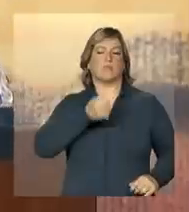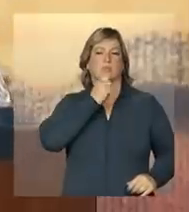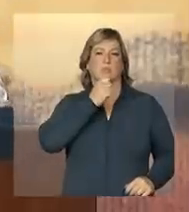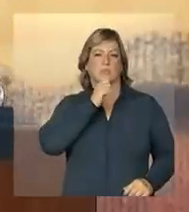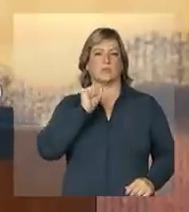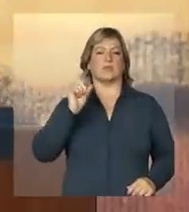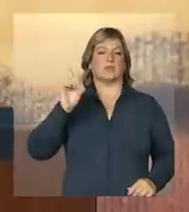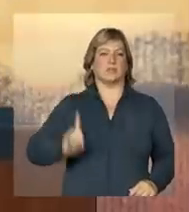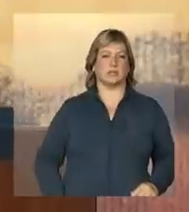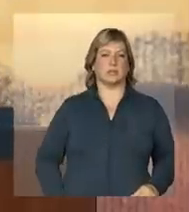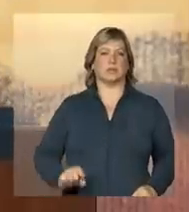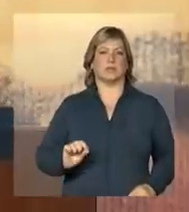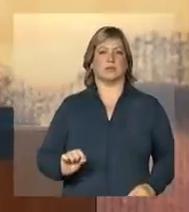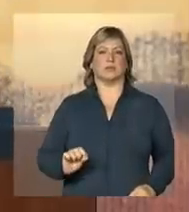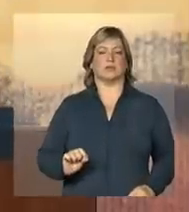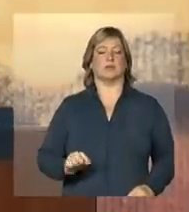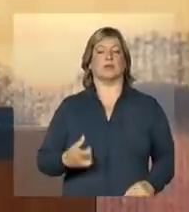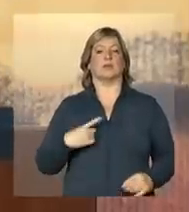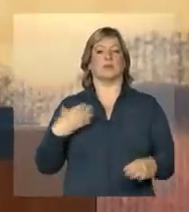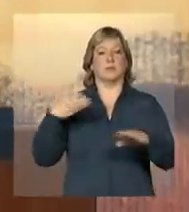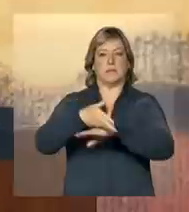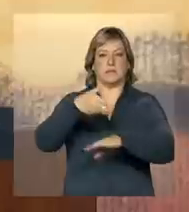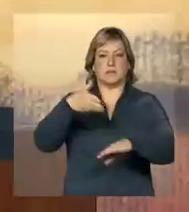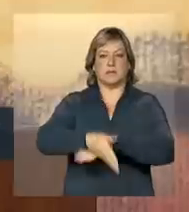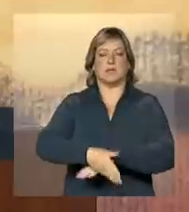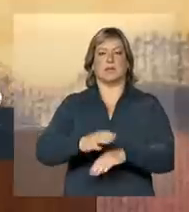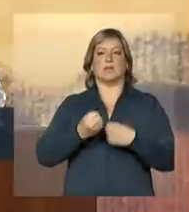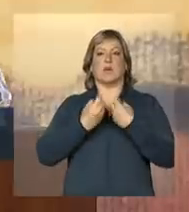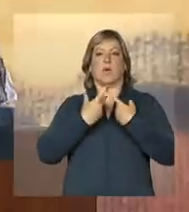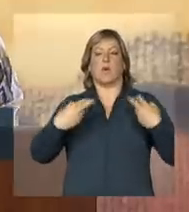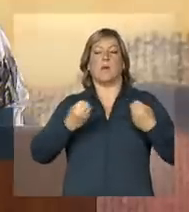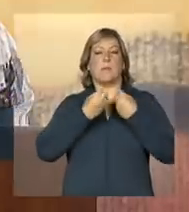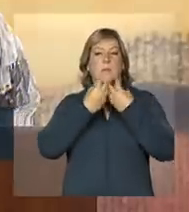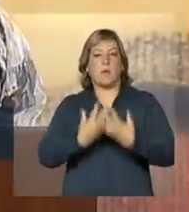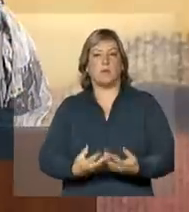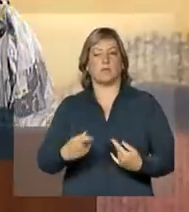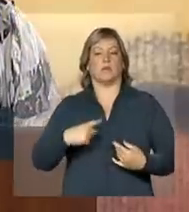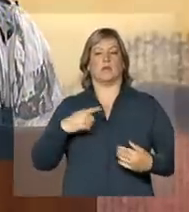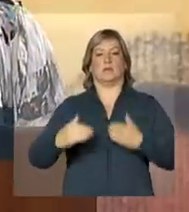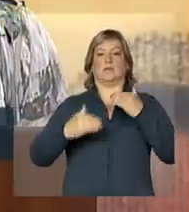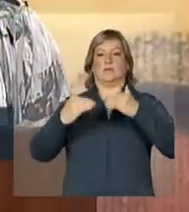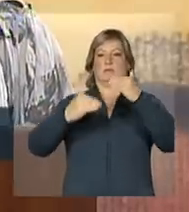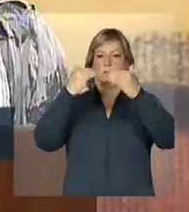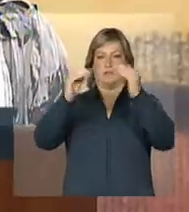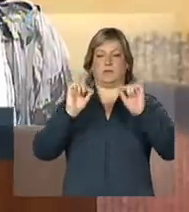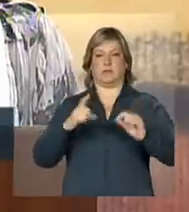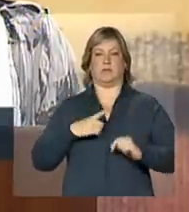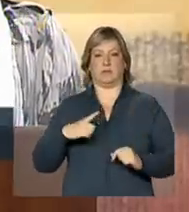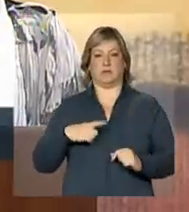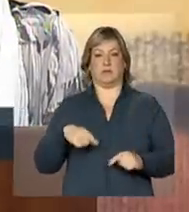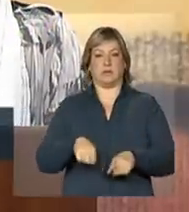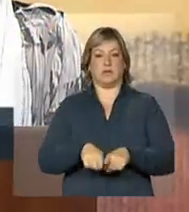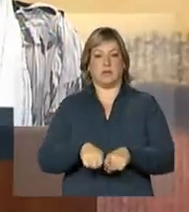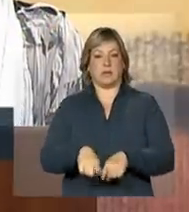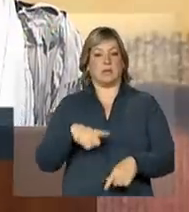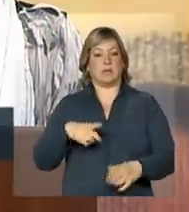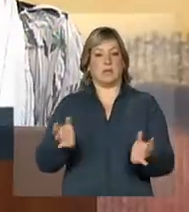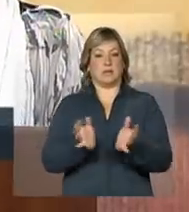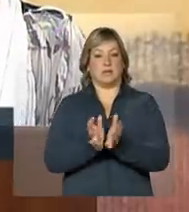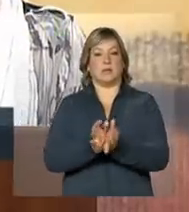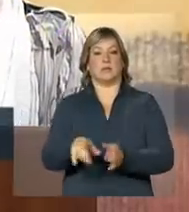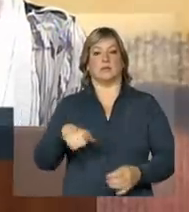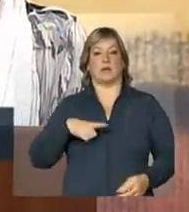participar dos benefícios do desenvolvimento entre estes se incluem de modo